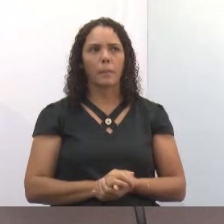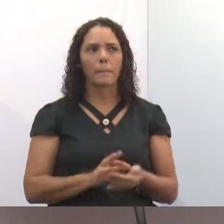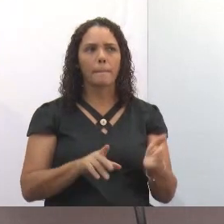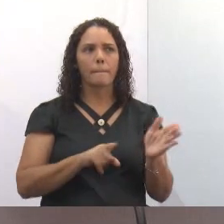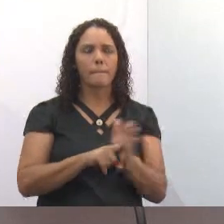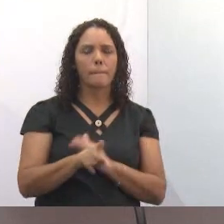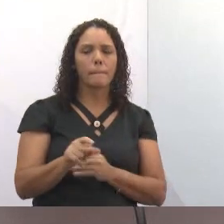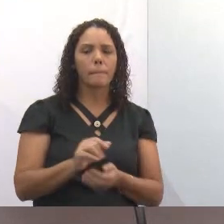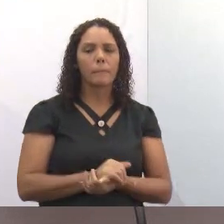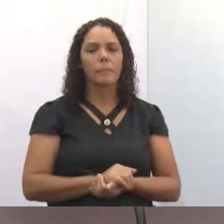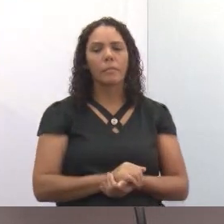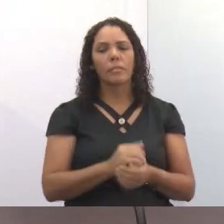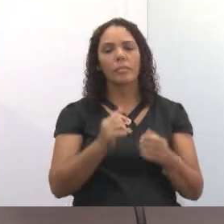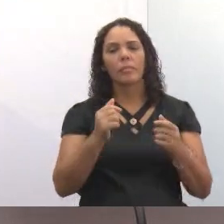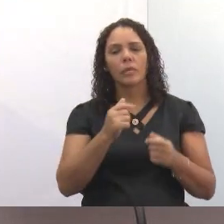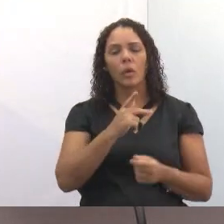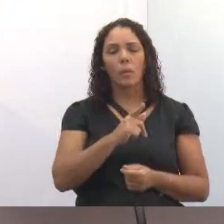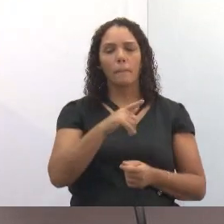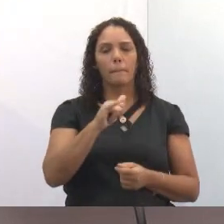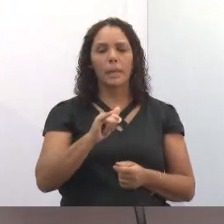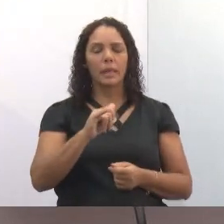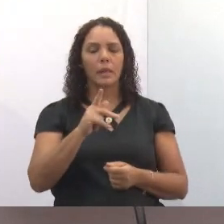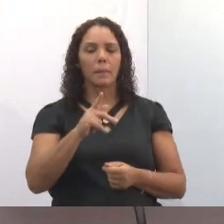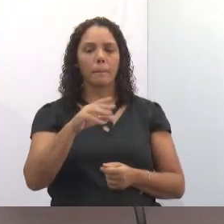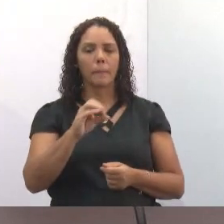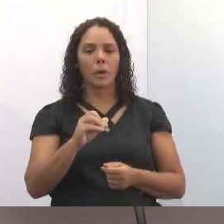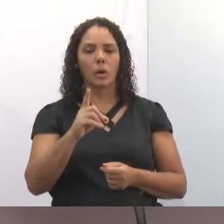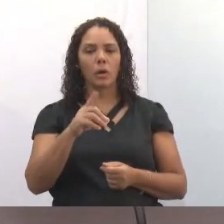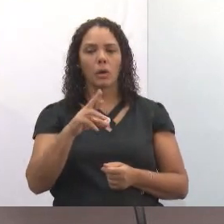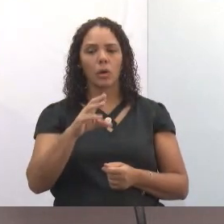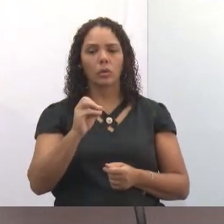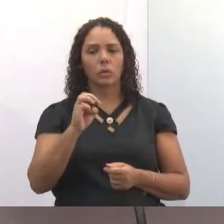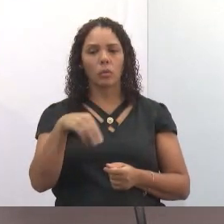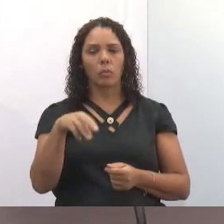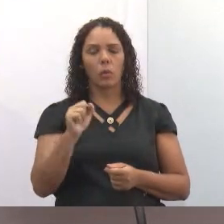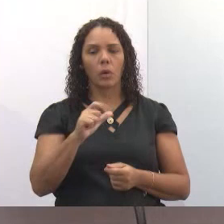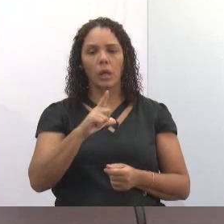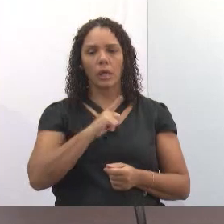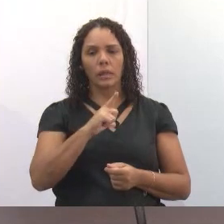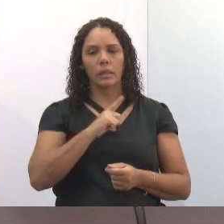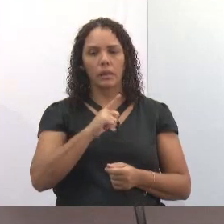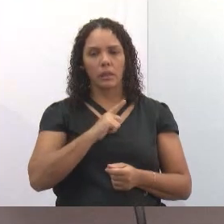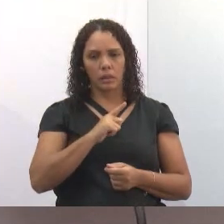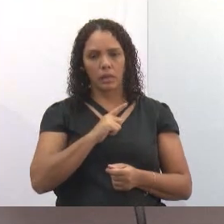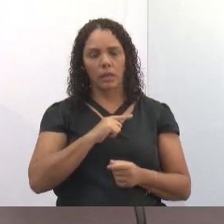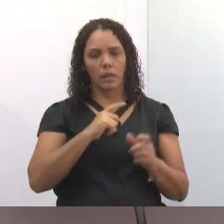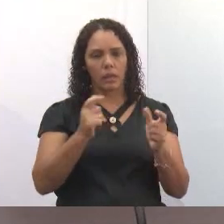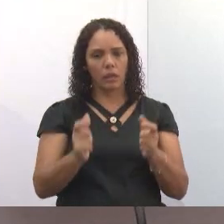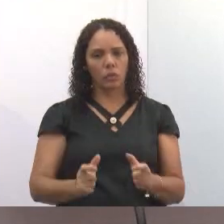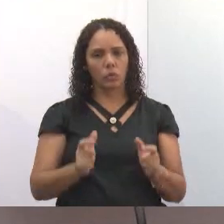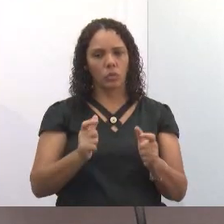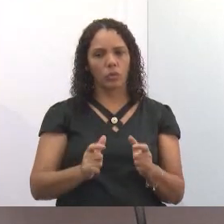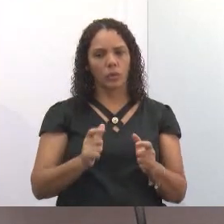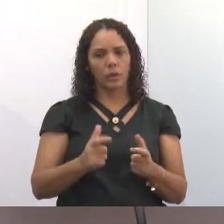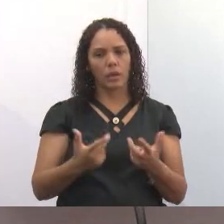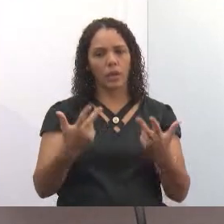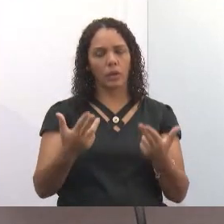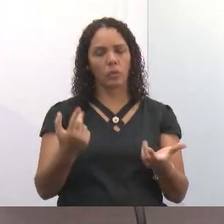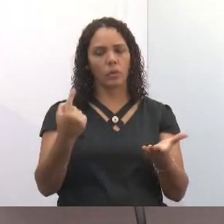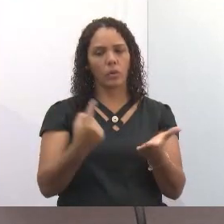3. O pipódromo realmente será instalado e mencionada na mencionada localidade conforme